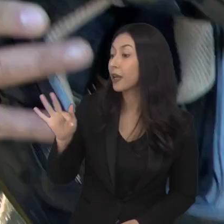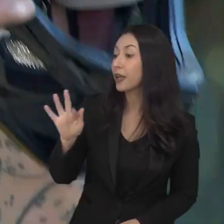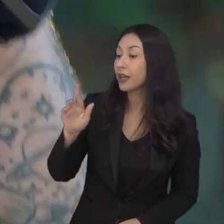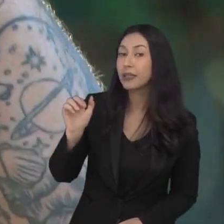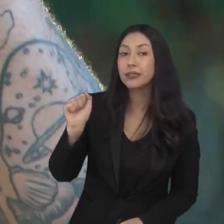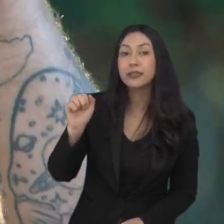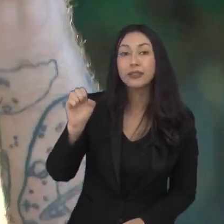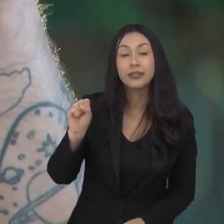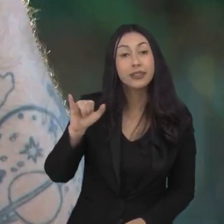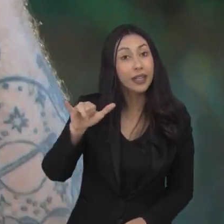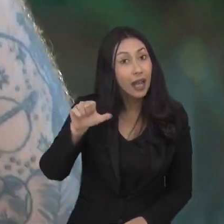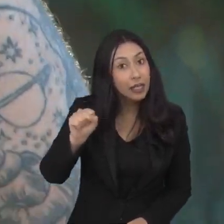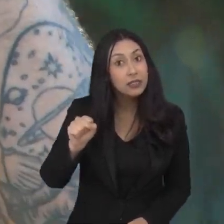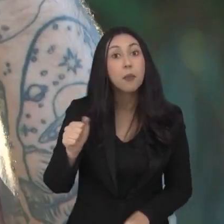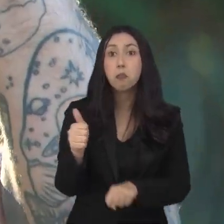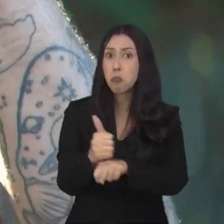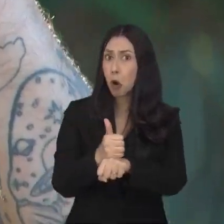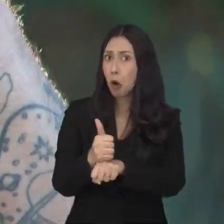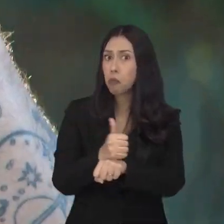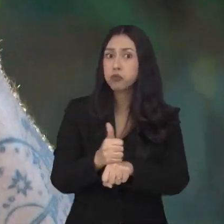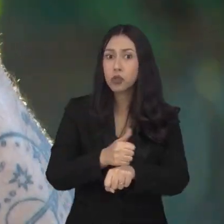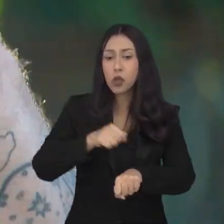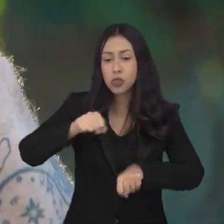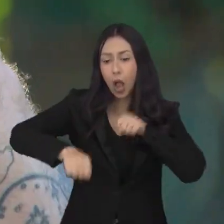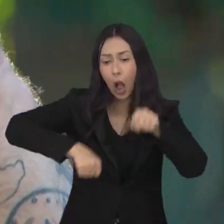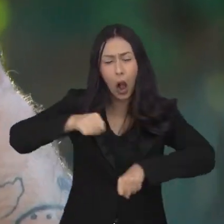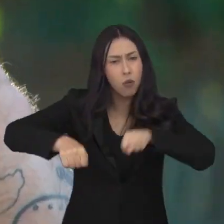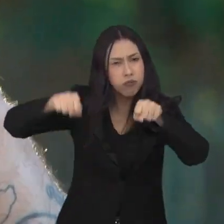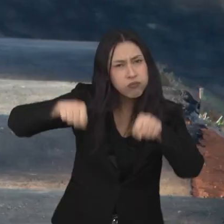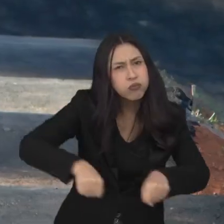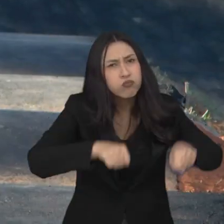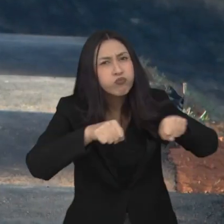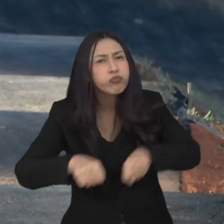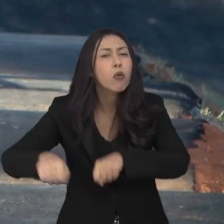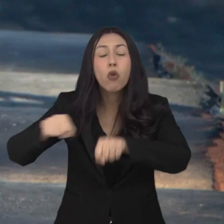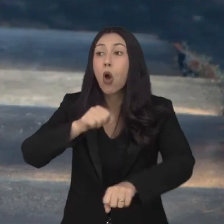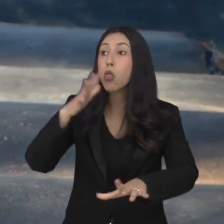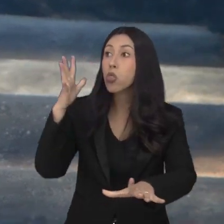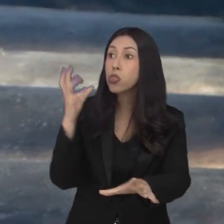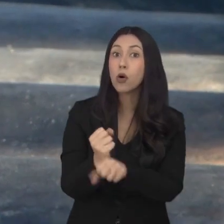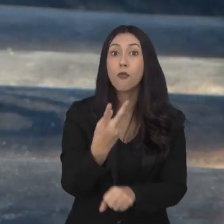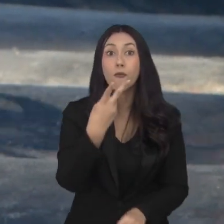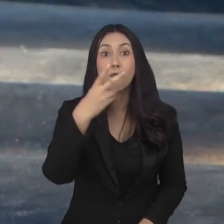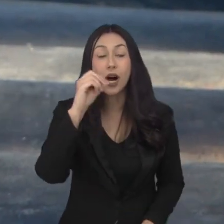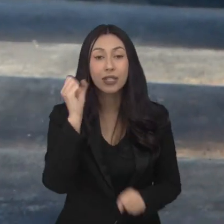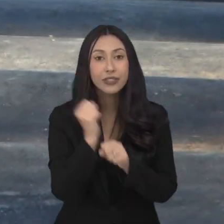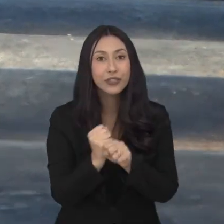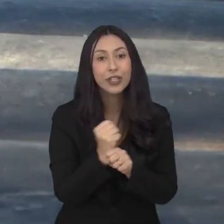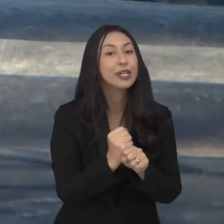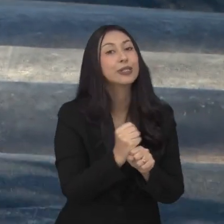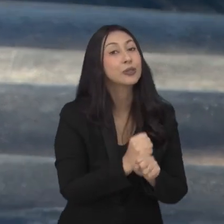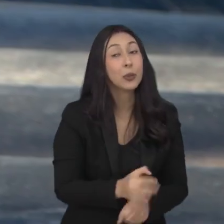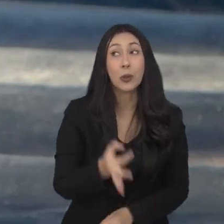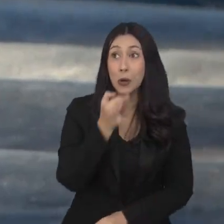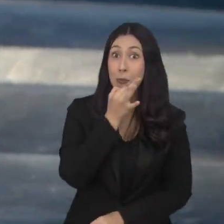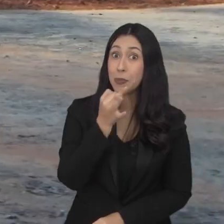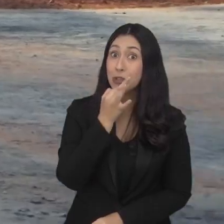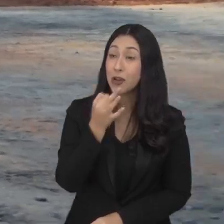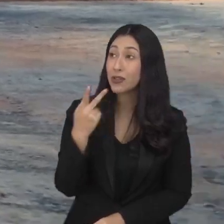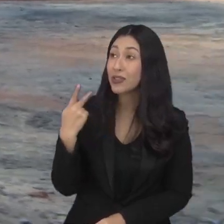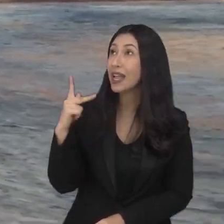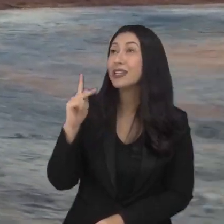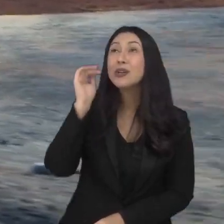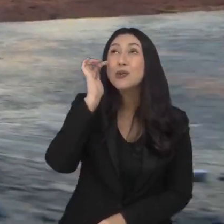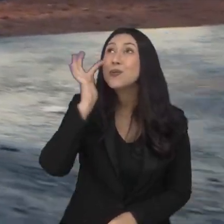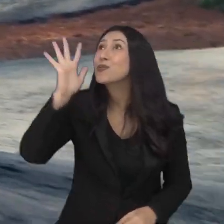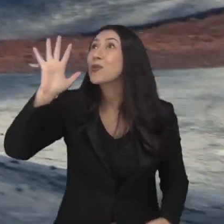Industrial. E esse é o Tarsis, atleta profissional de ciclismo. Já são 20 anos nessa área e para ele a inauguração